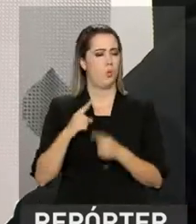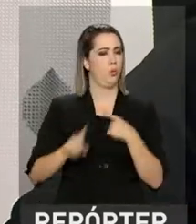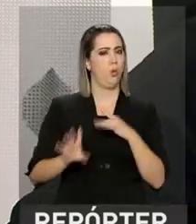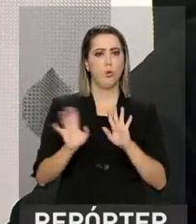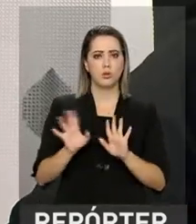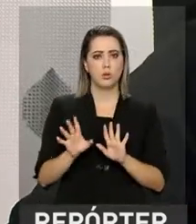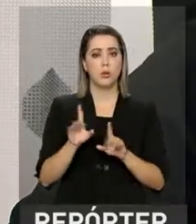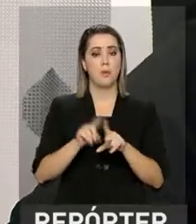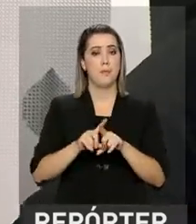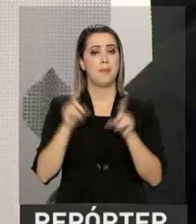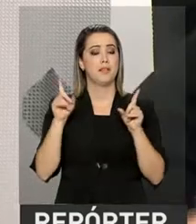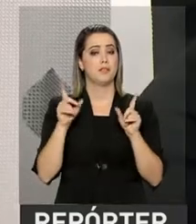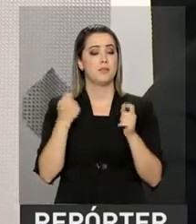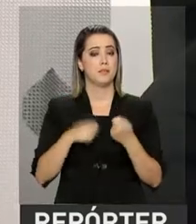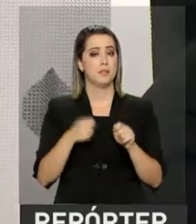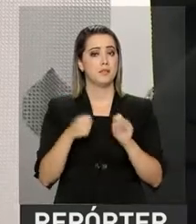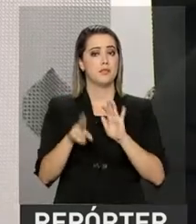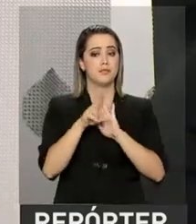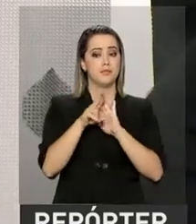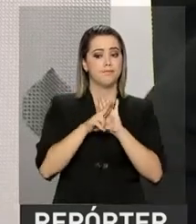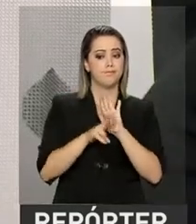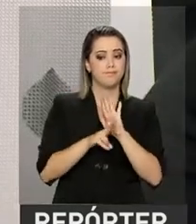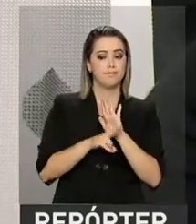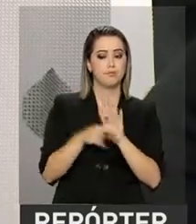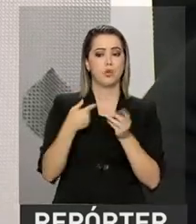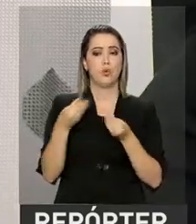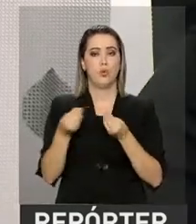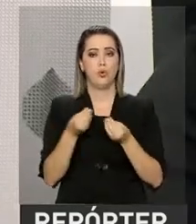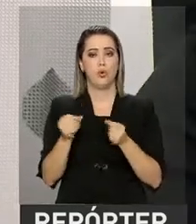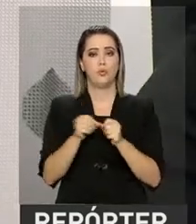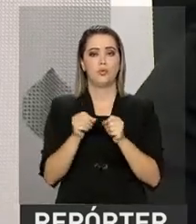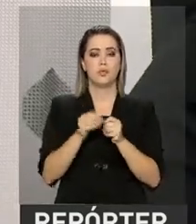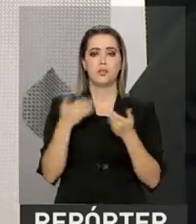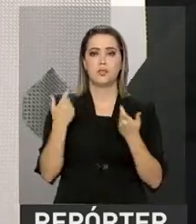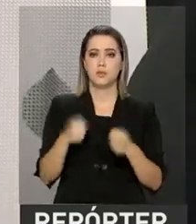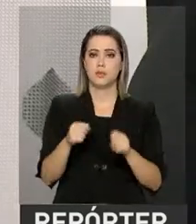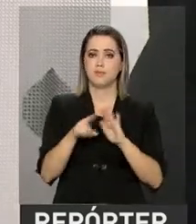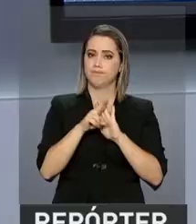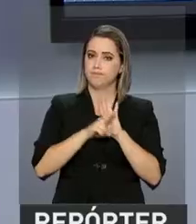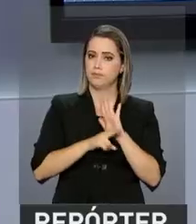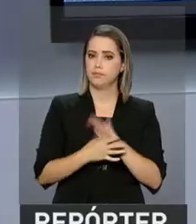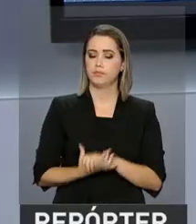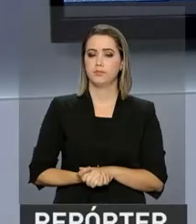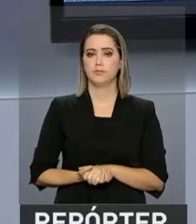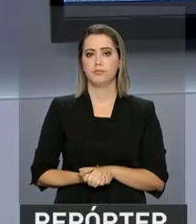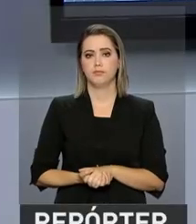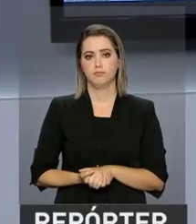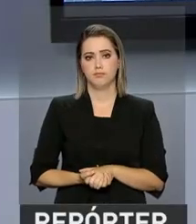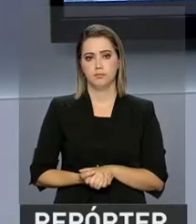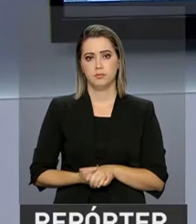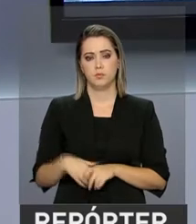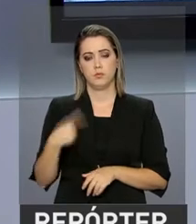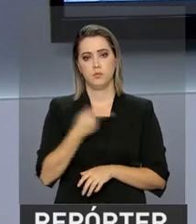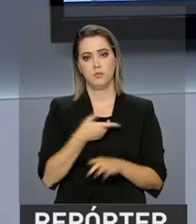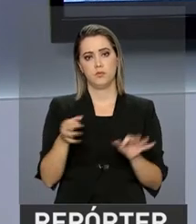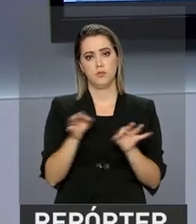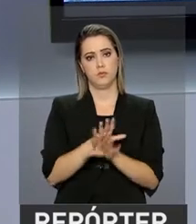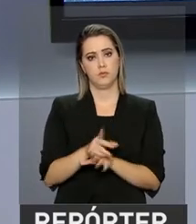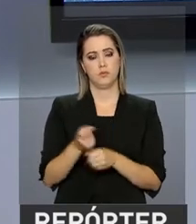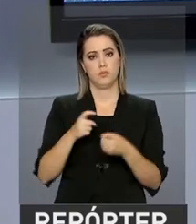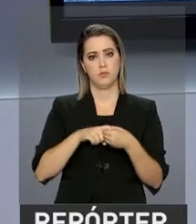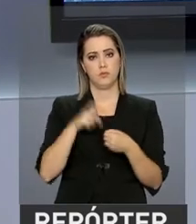o teste eu sou forma de fazer disse anton mas ficamos por aqui